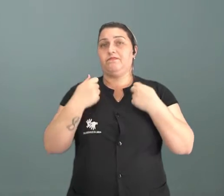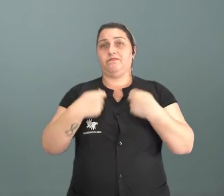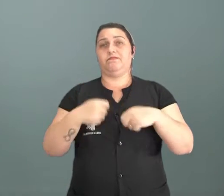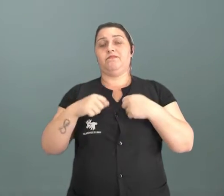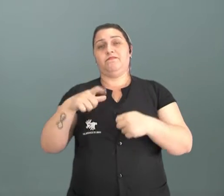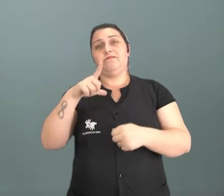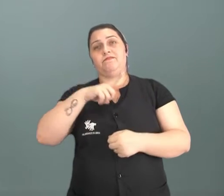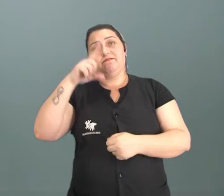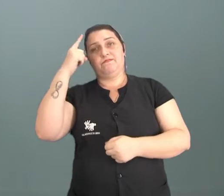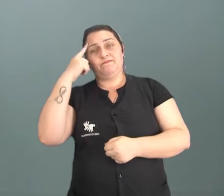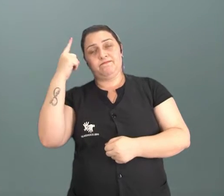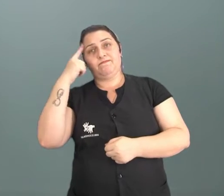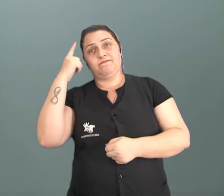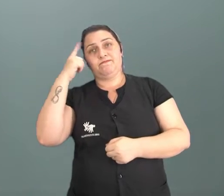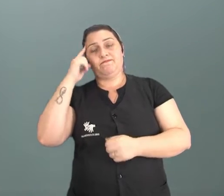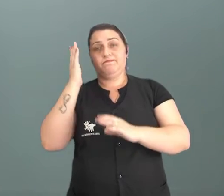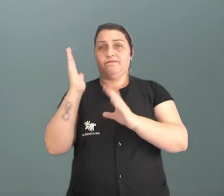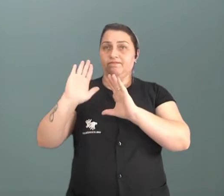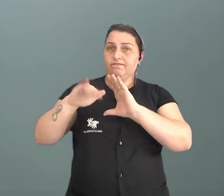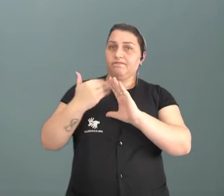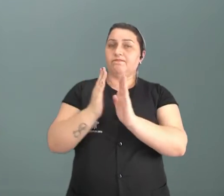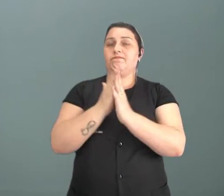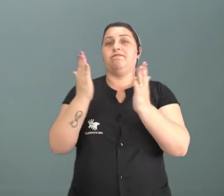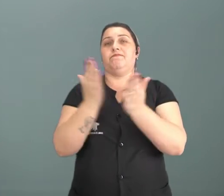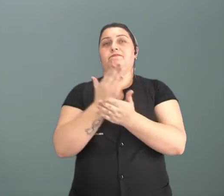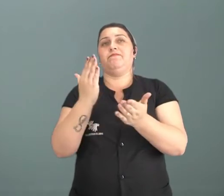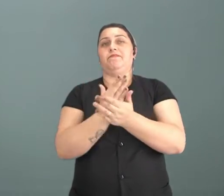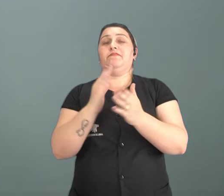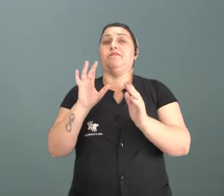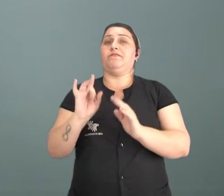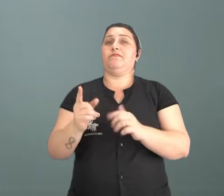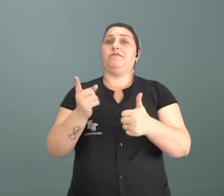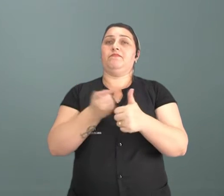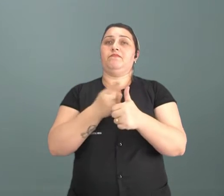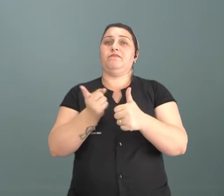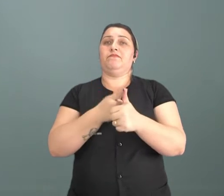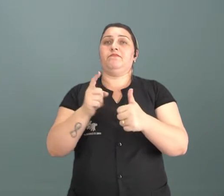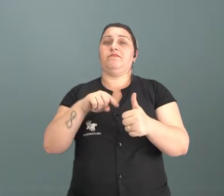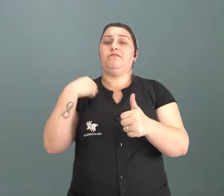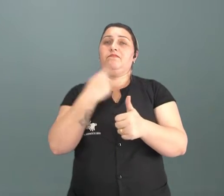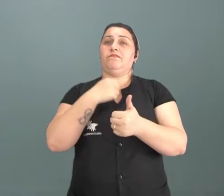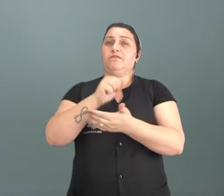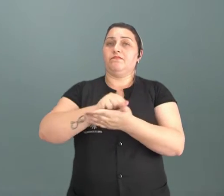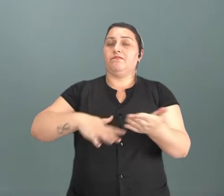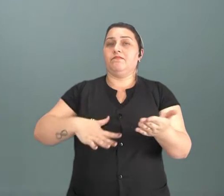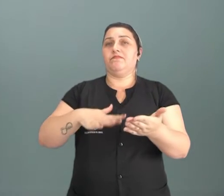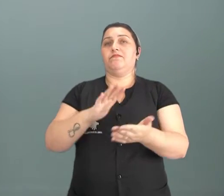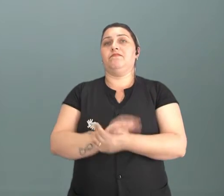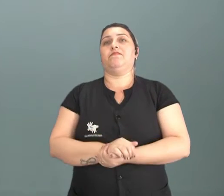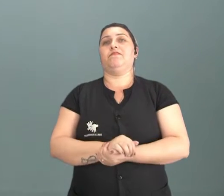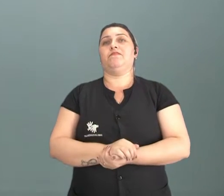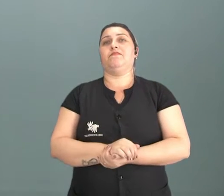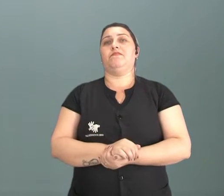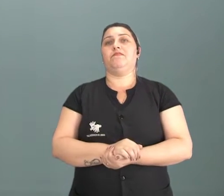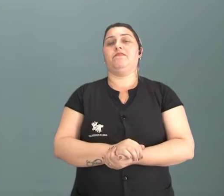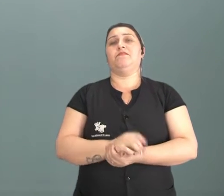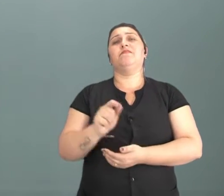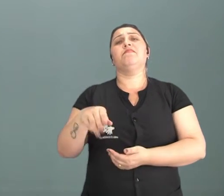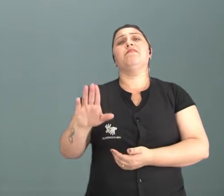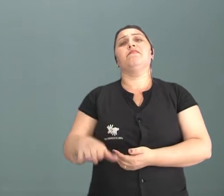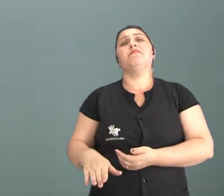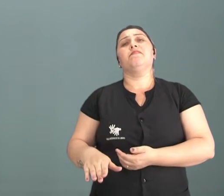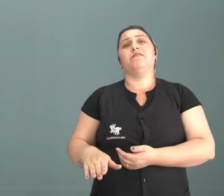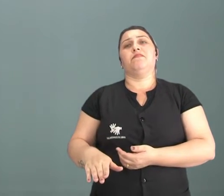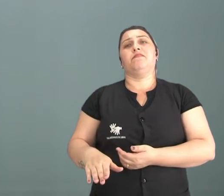essa reflexão e essa mensagem desse livro aí. Olha só a primeira questão aqui da nossa atividade, ó. Fala o seguinte, ó, quem é